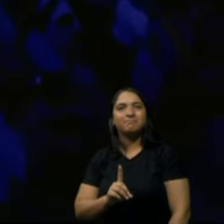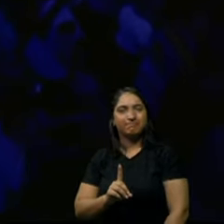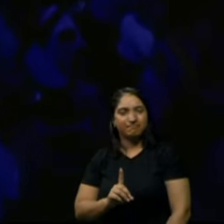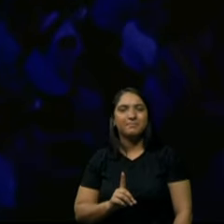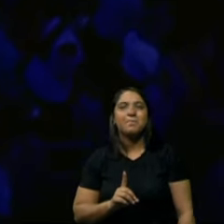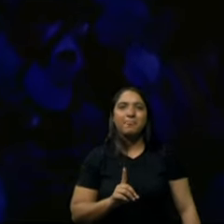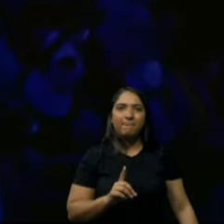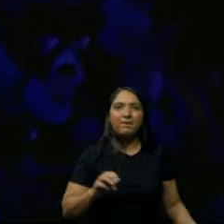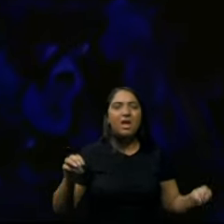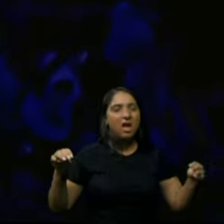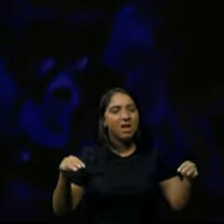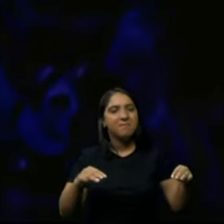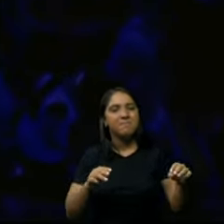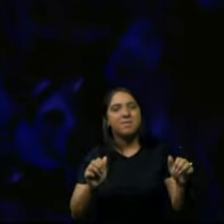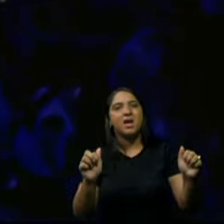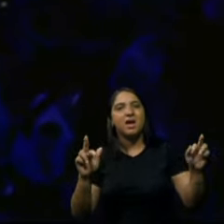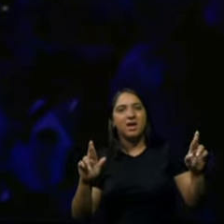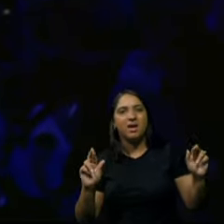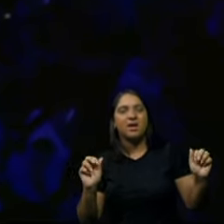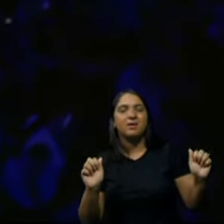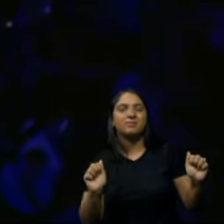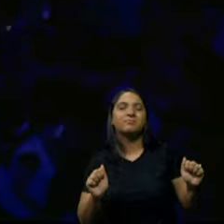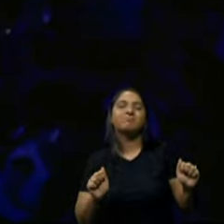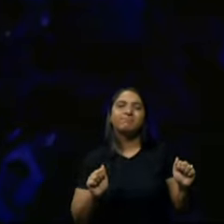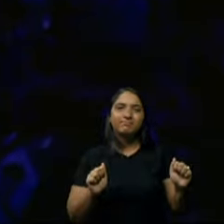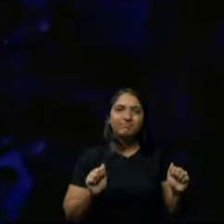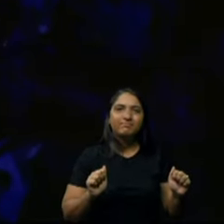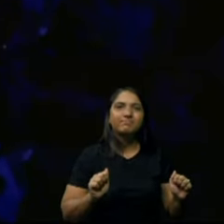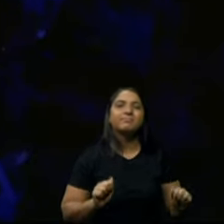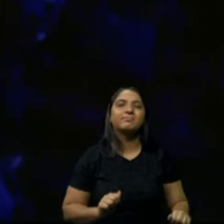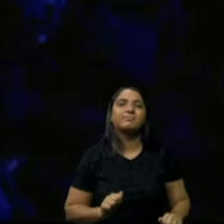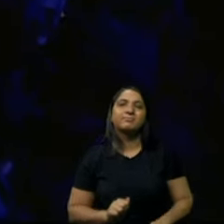E aí E aí